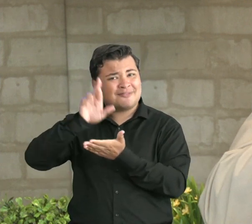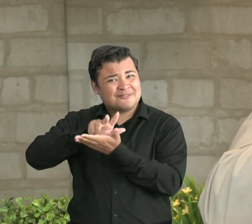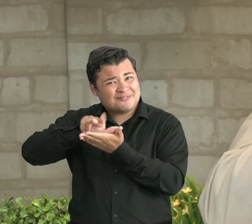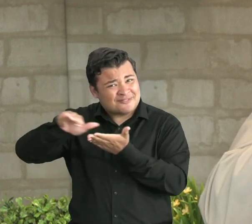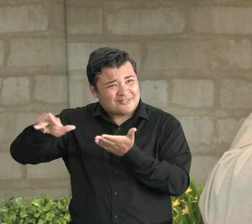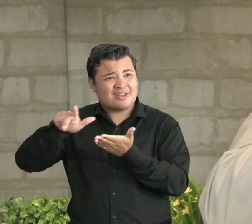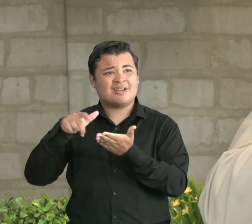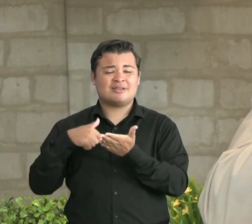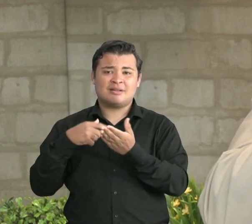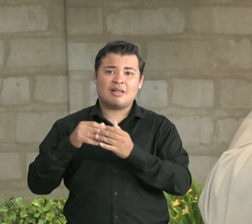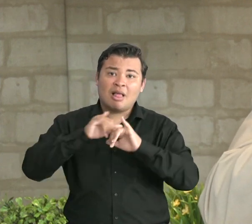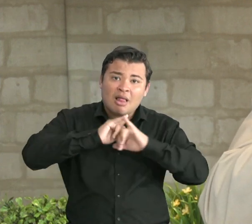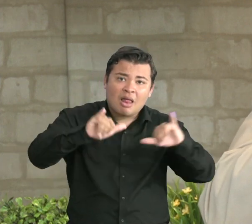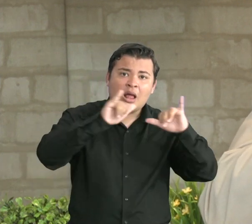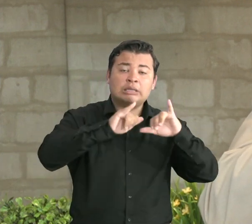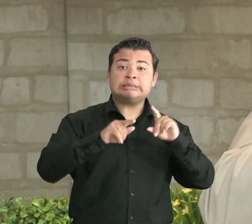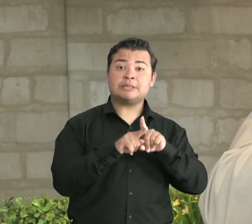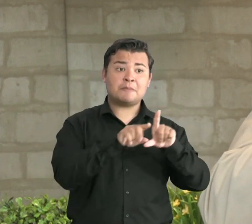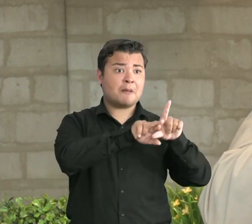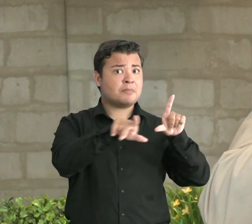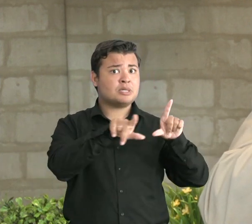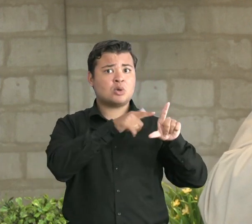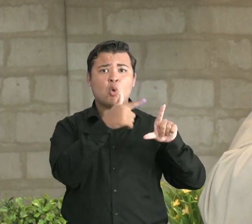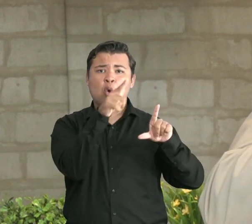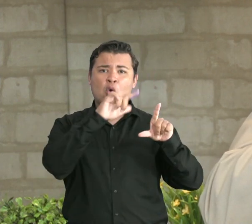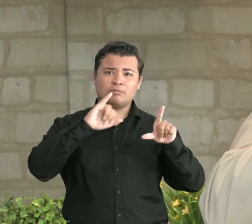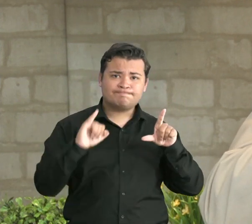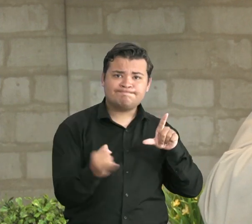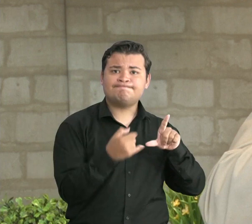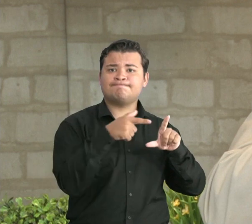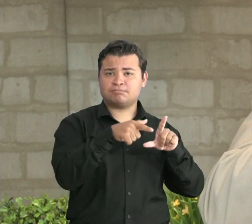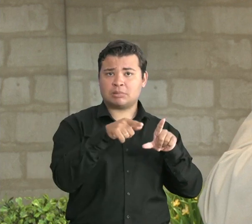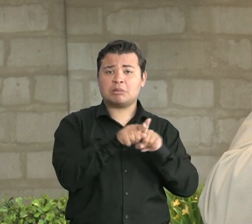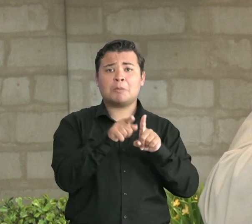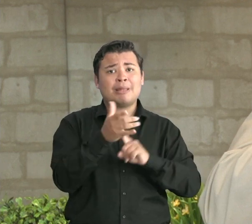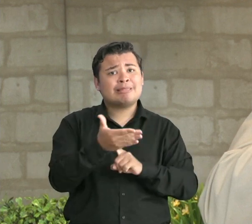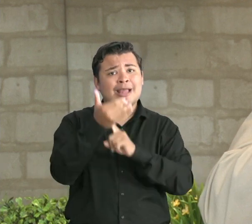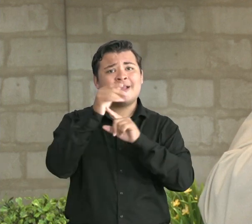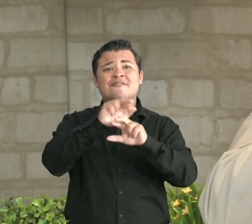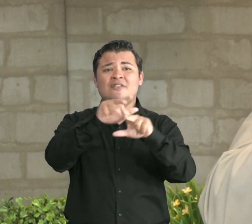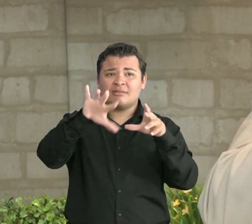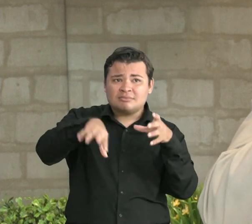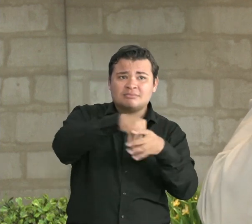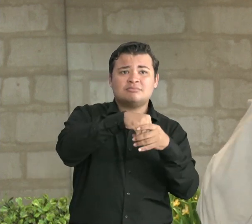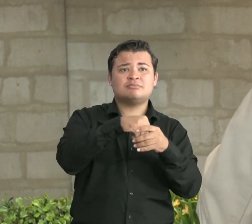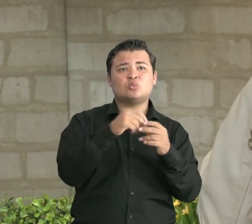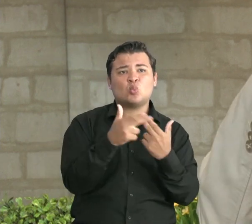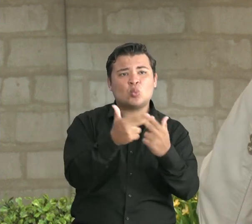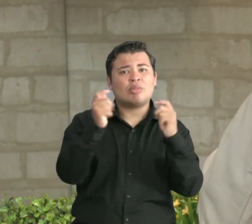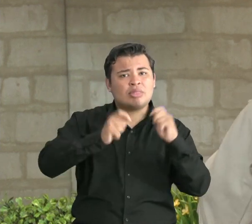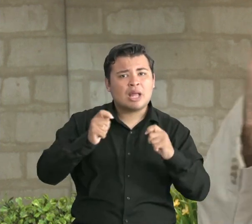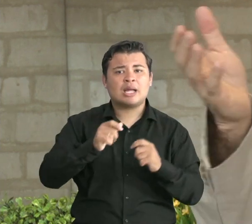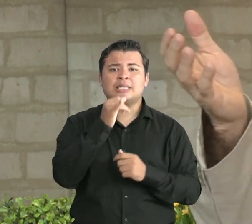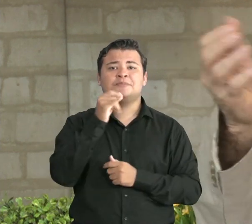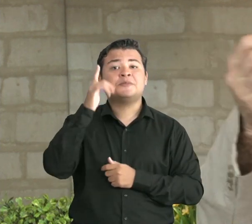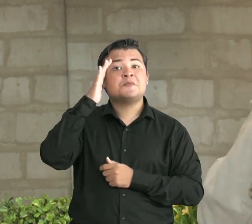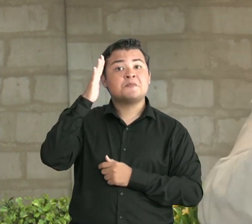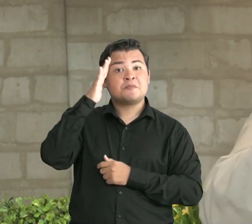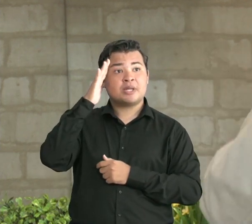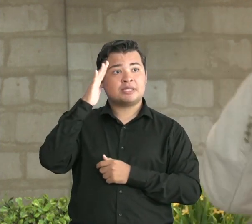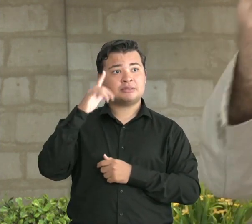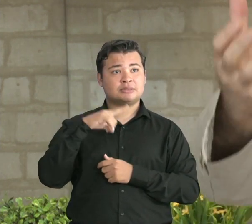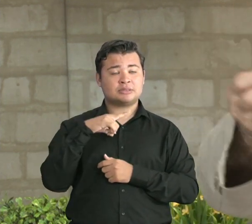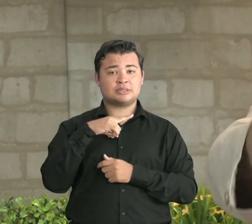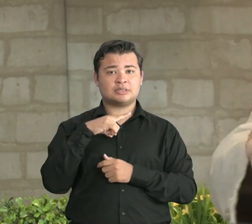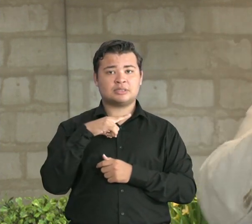novas mídias. E eu falo assim de uso de tecnologias que já estão disponíveis, que a gente pode incorporar. Imagine usarmos hologramas